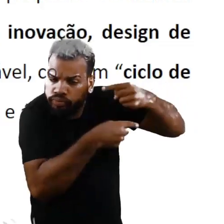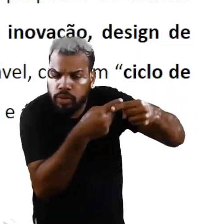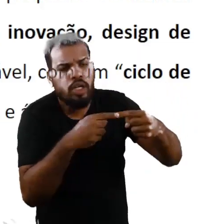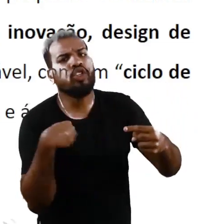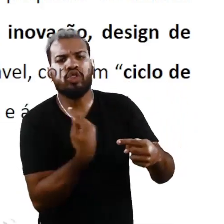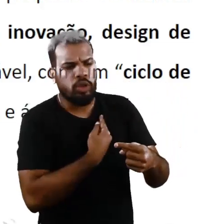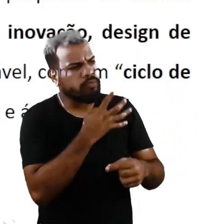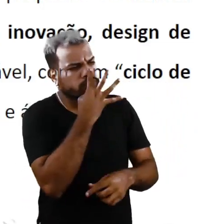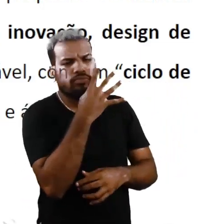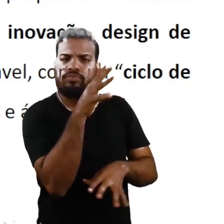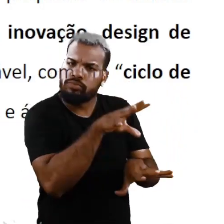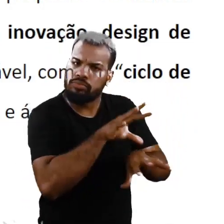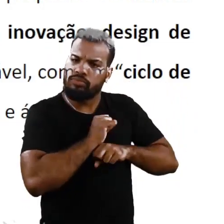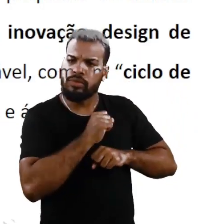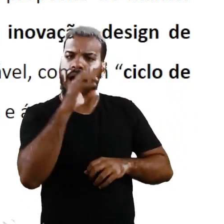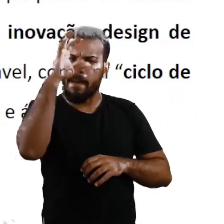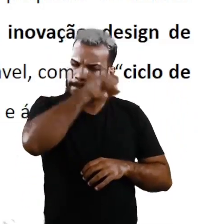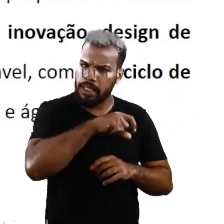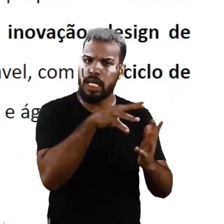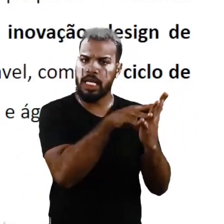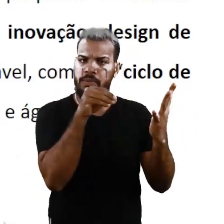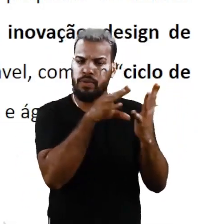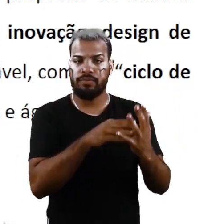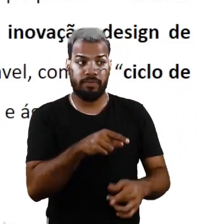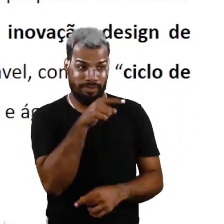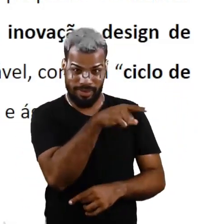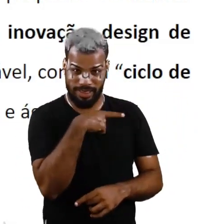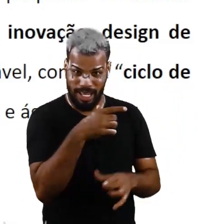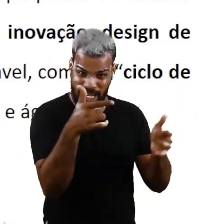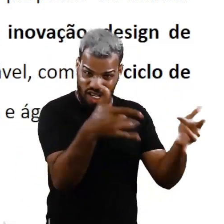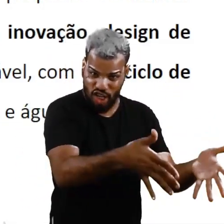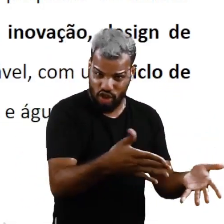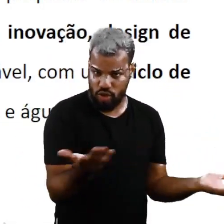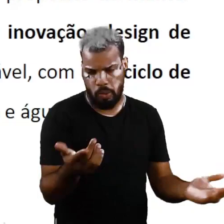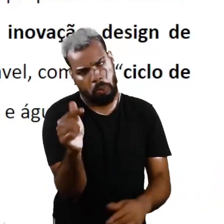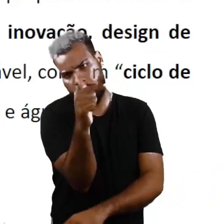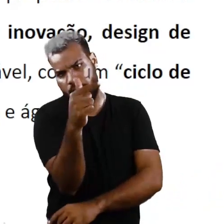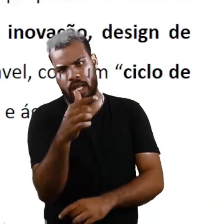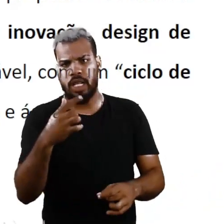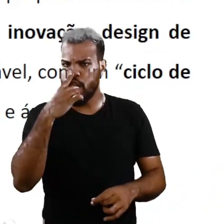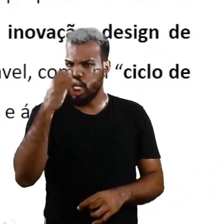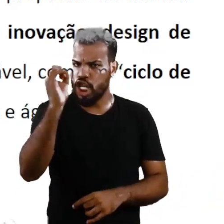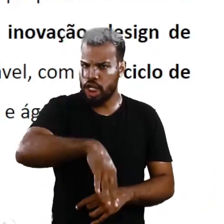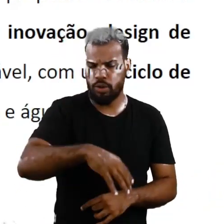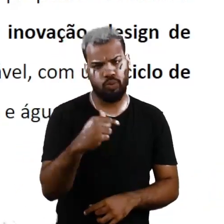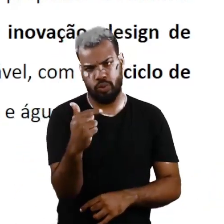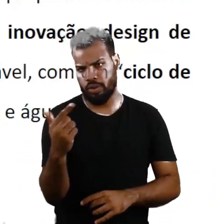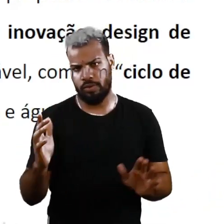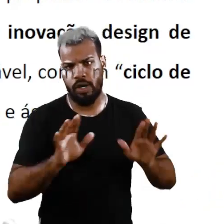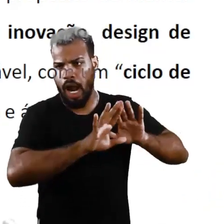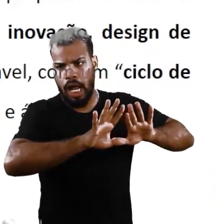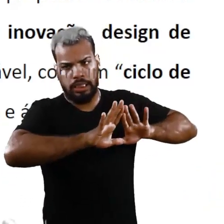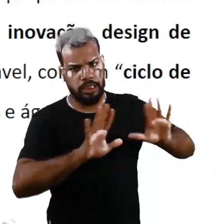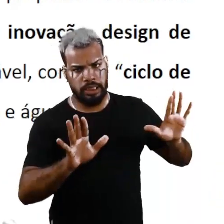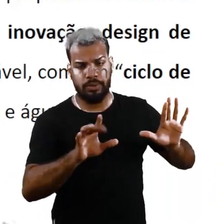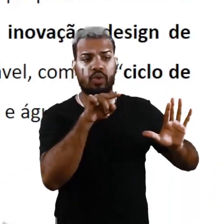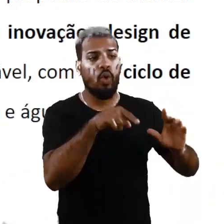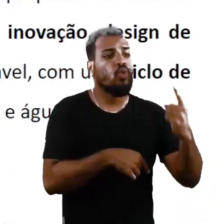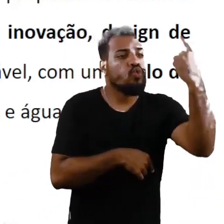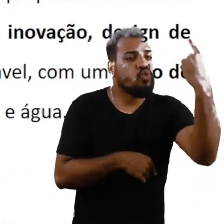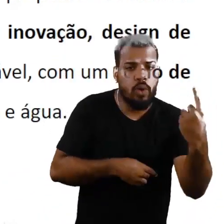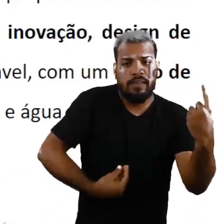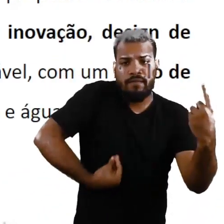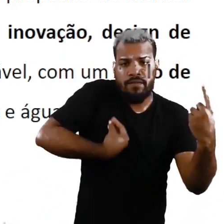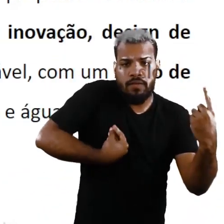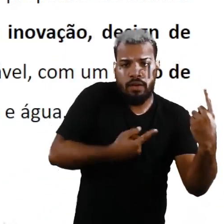aí a gente pode imitar e aprender com eles, né? Por exemplo, na natureza a gente não vê lixo, a gente não vê descarte. Sempre o resíduo de um ser é